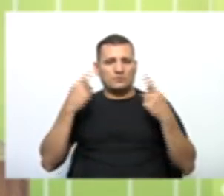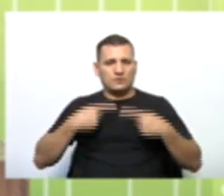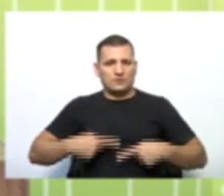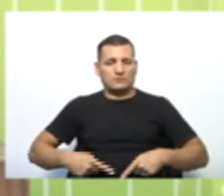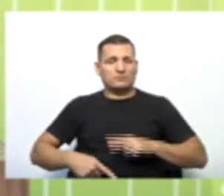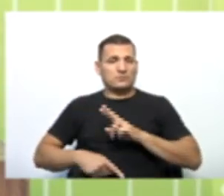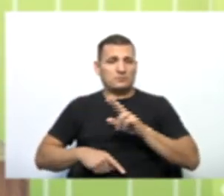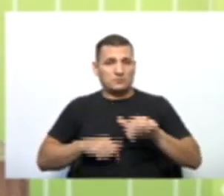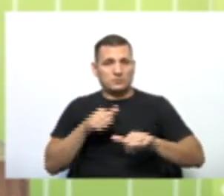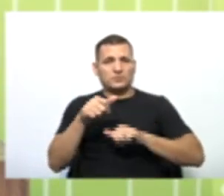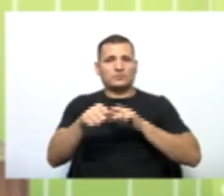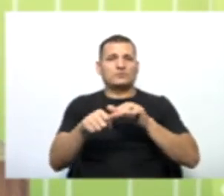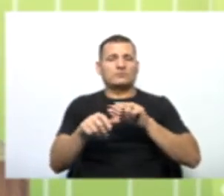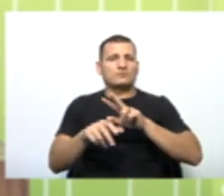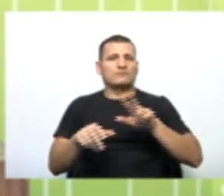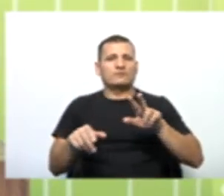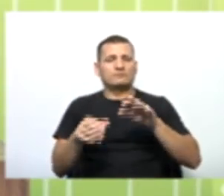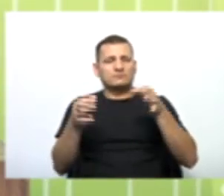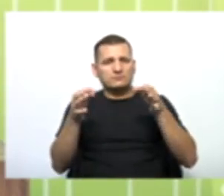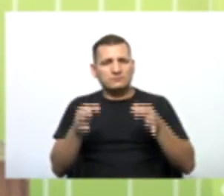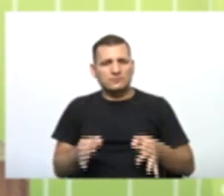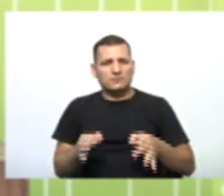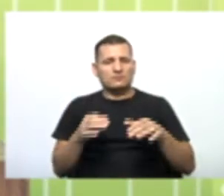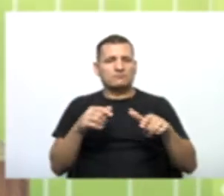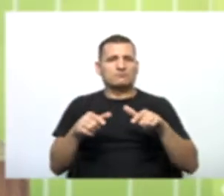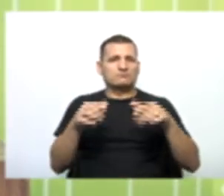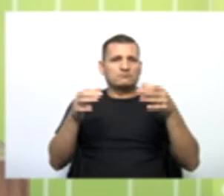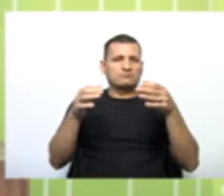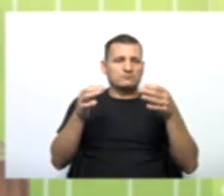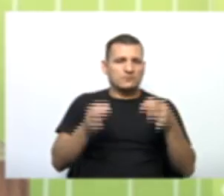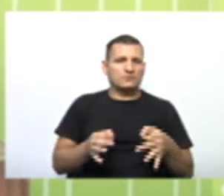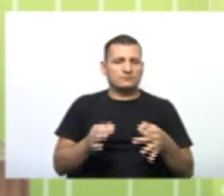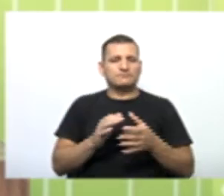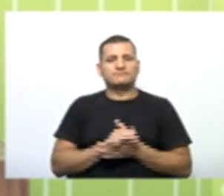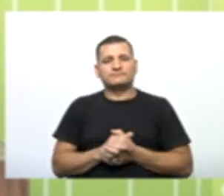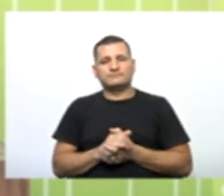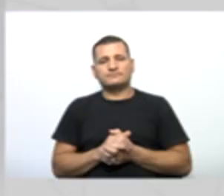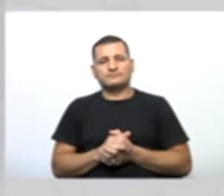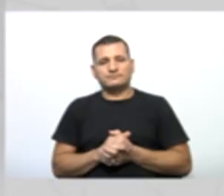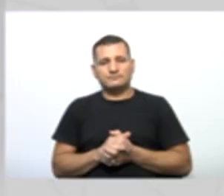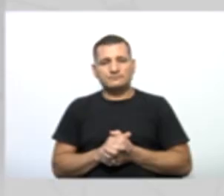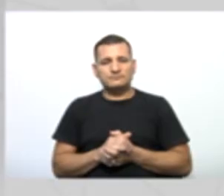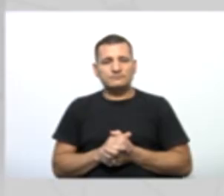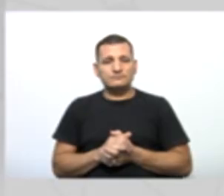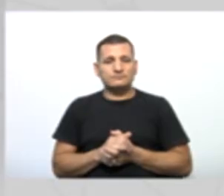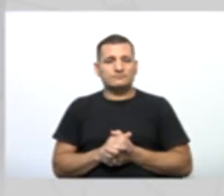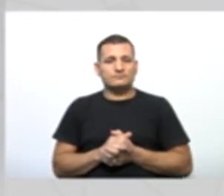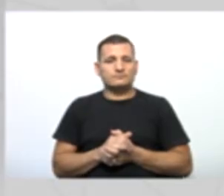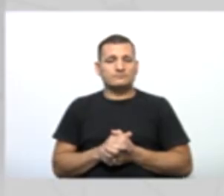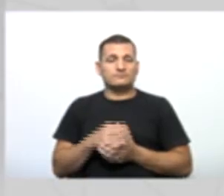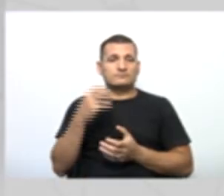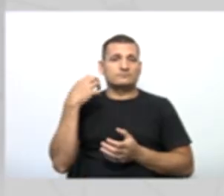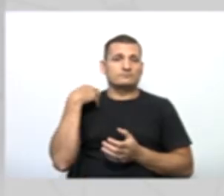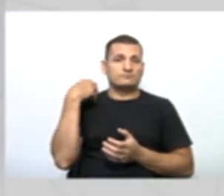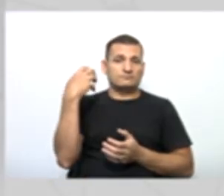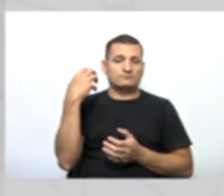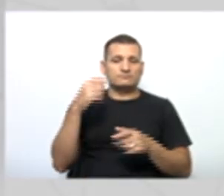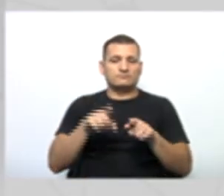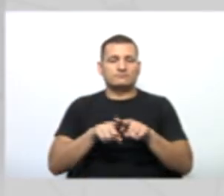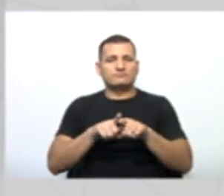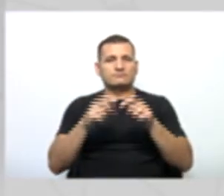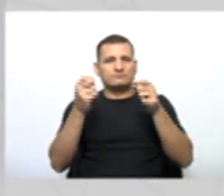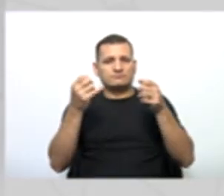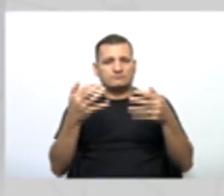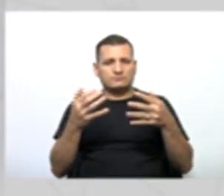e passar a agir de maneira correta e de maneira certa. O que mais que o Sócrates nos fala? O bem é